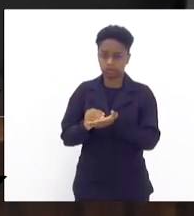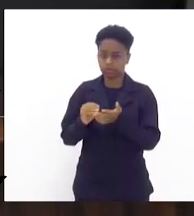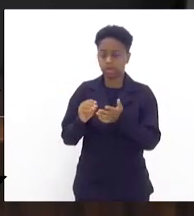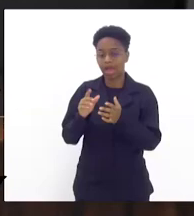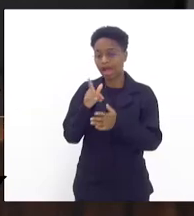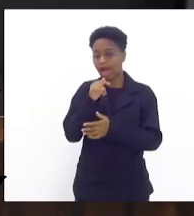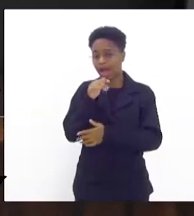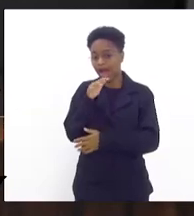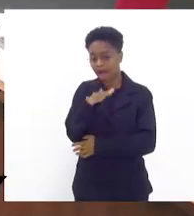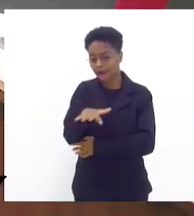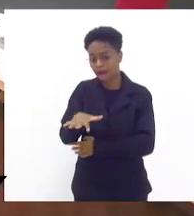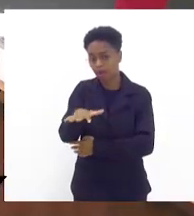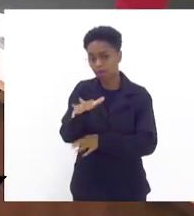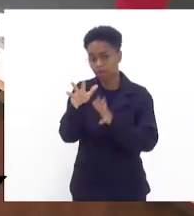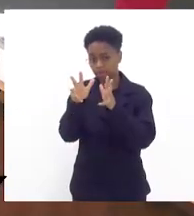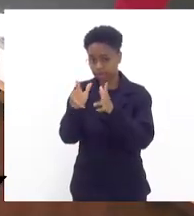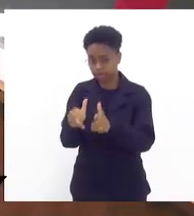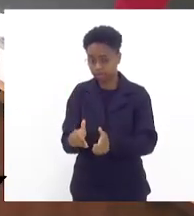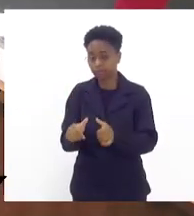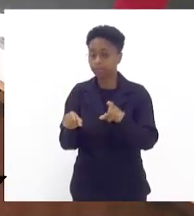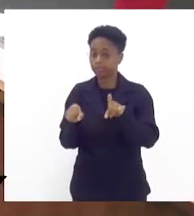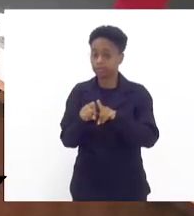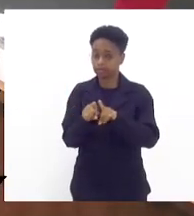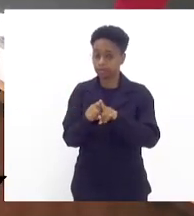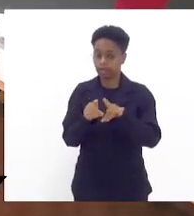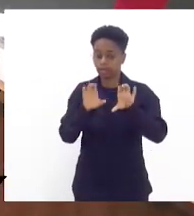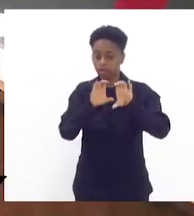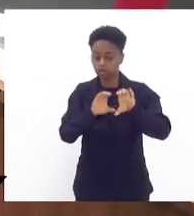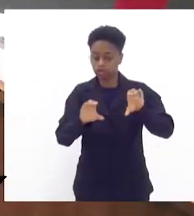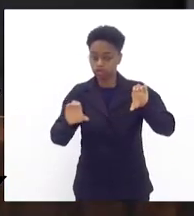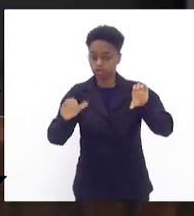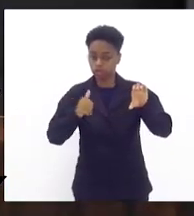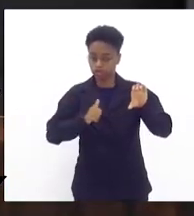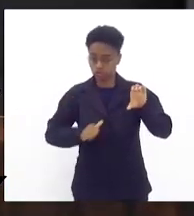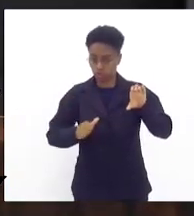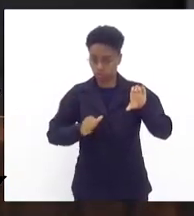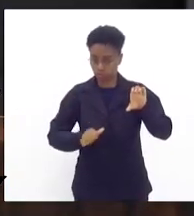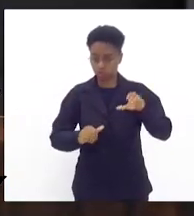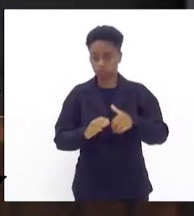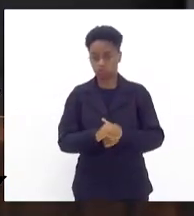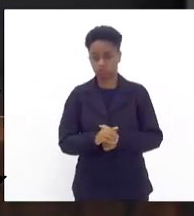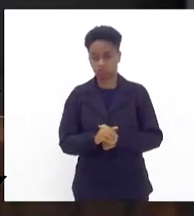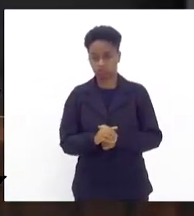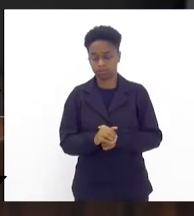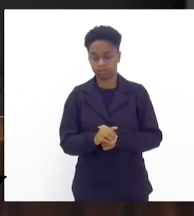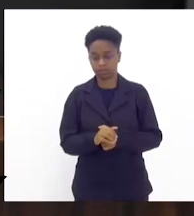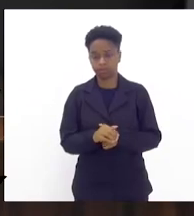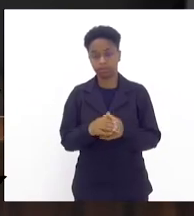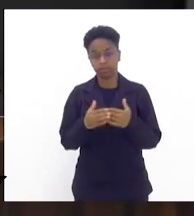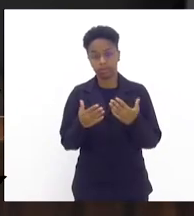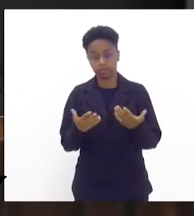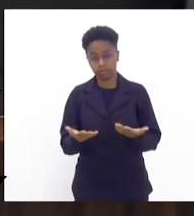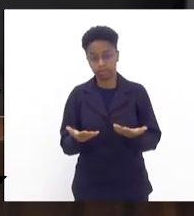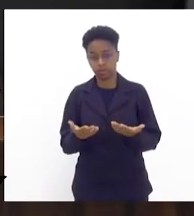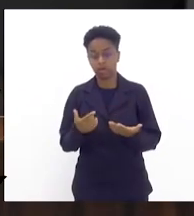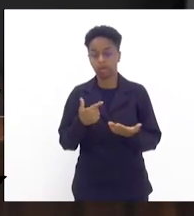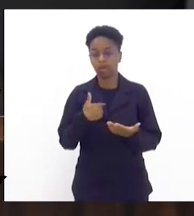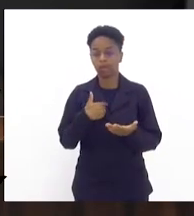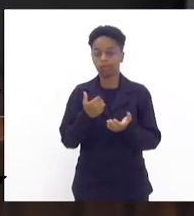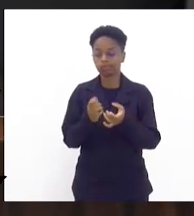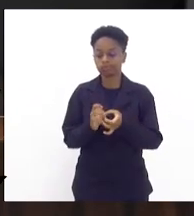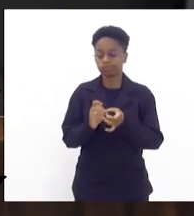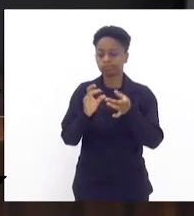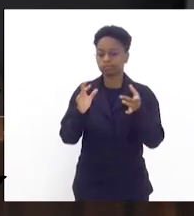de água potável e o esgoto sanitário. Então, eu vou abrir a